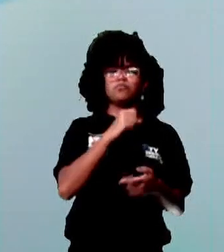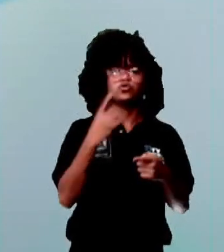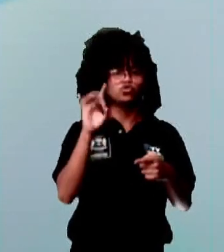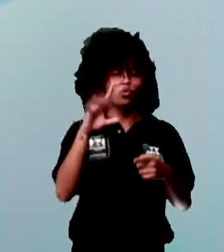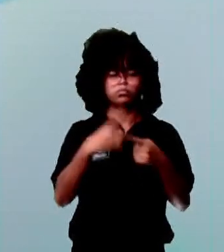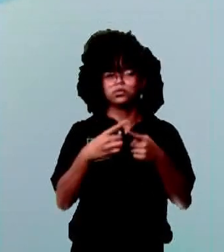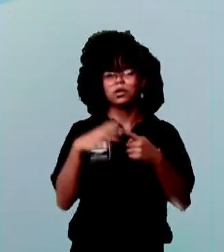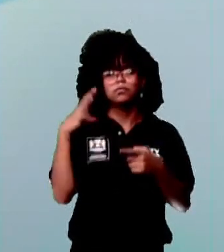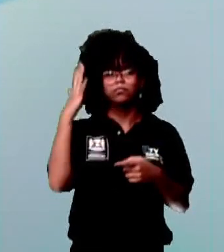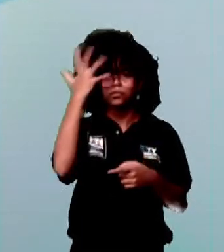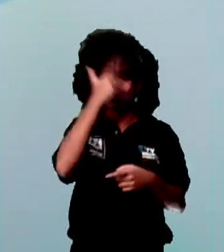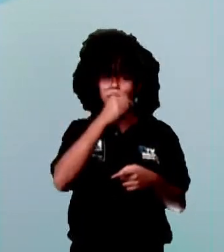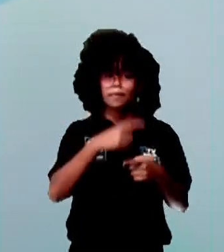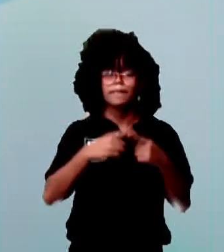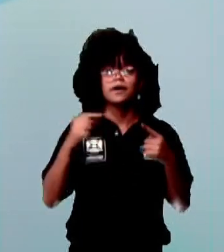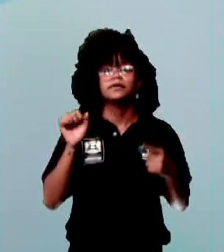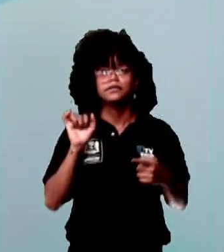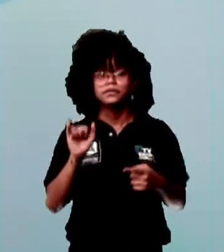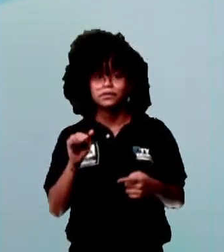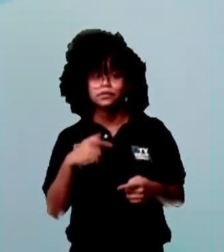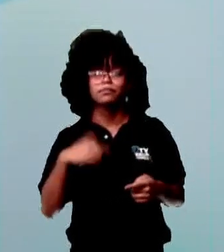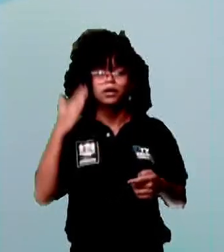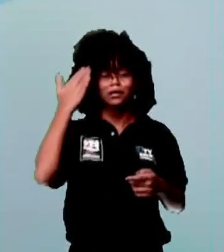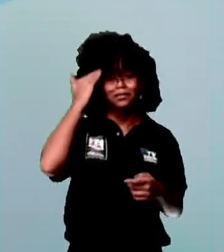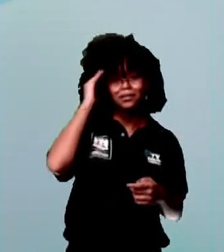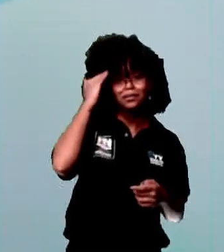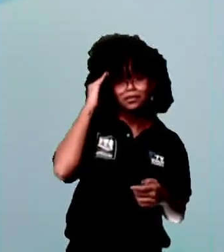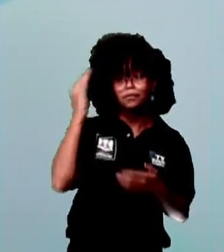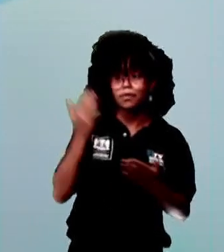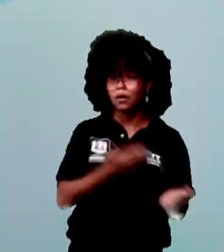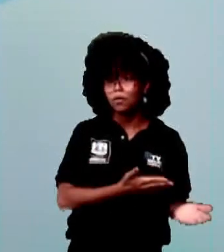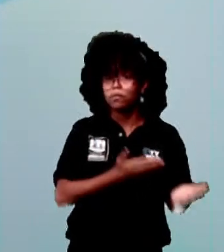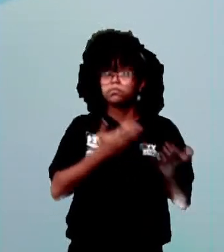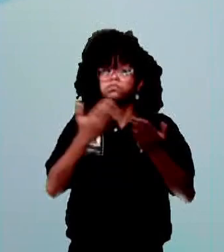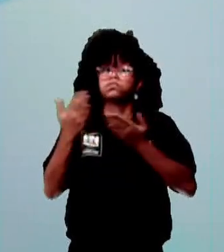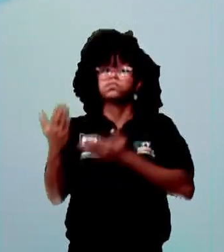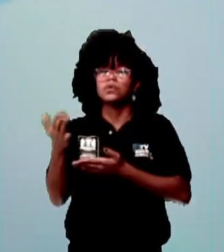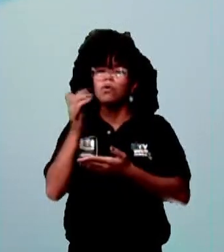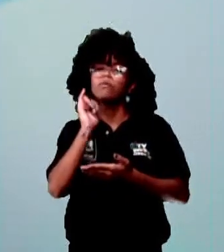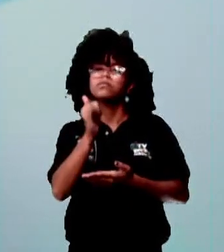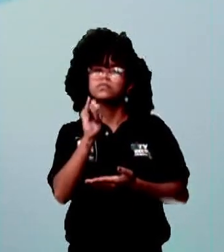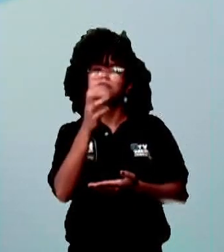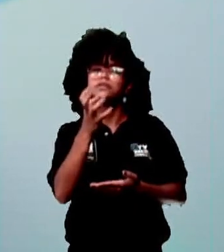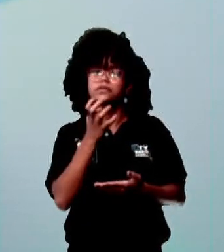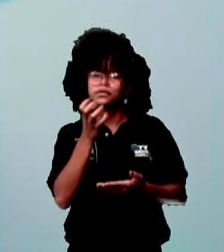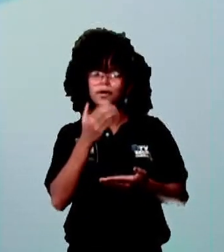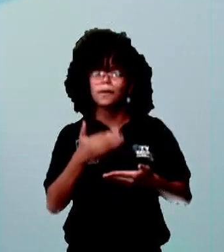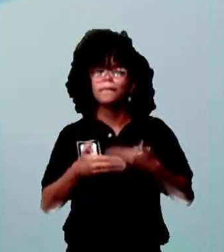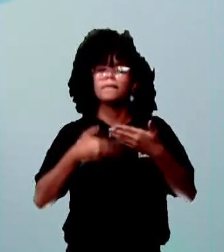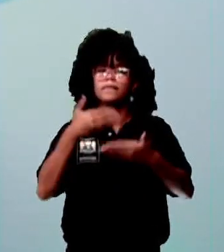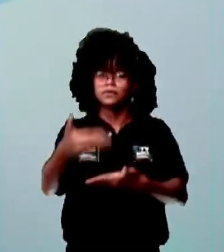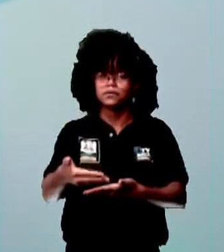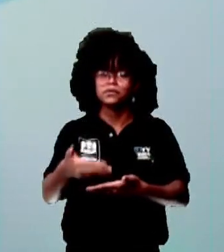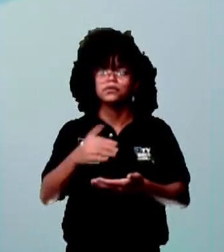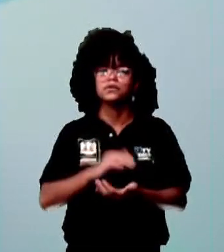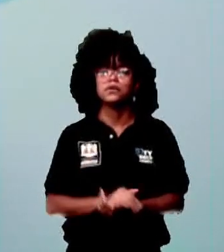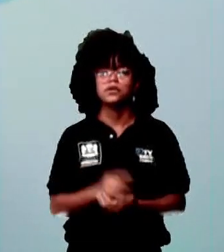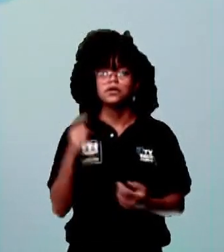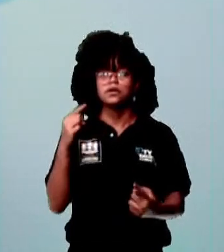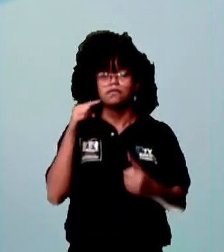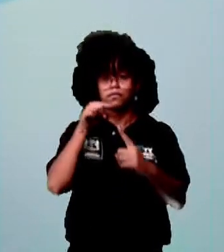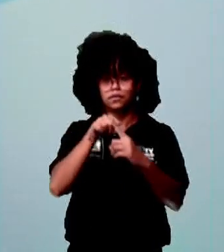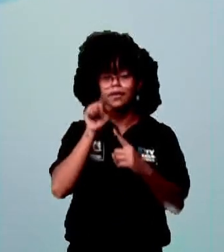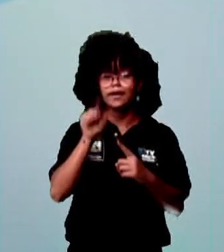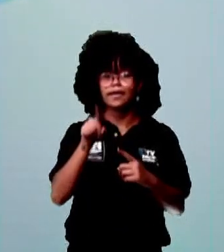bonito. Não, é proposital para trazer a mensagem que realmente eles querem passar. E é claro que a finalidade aí